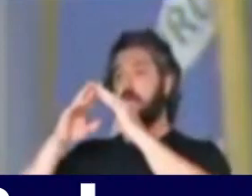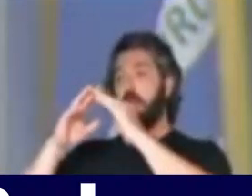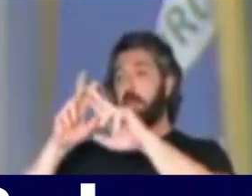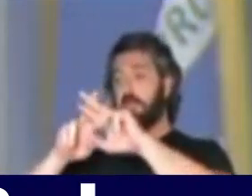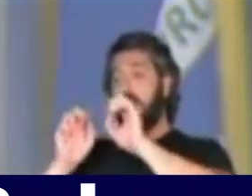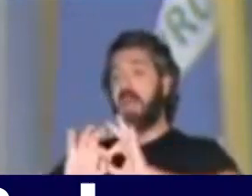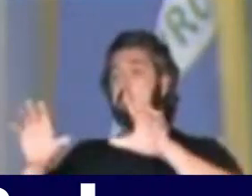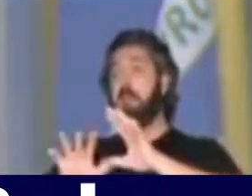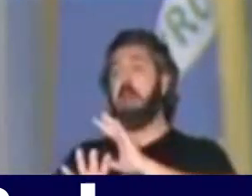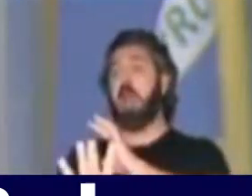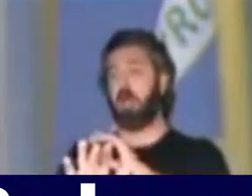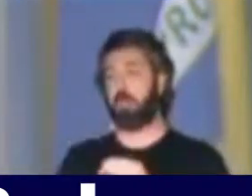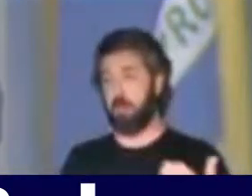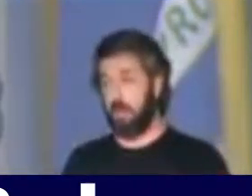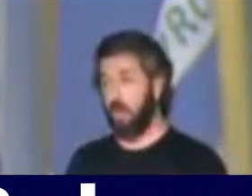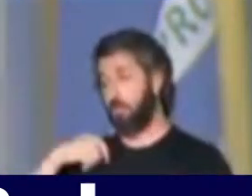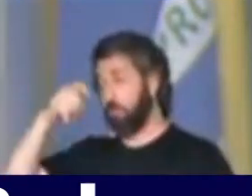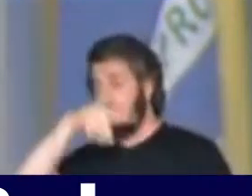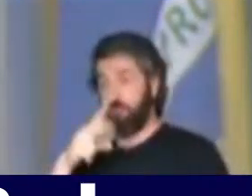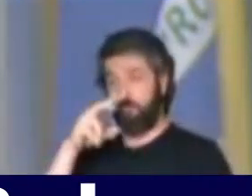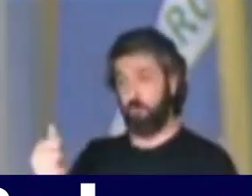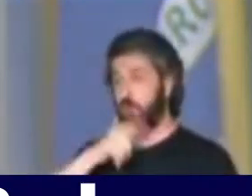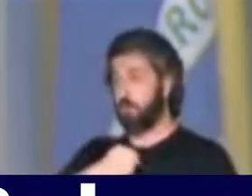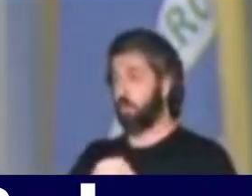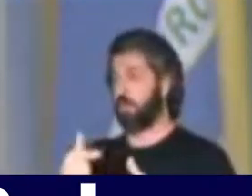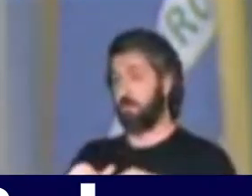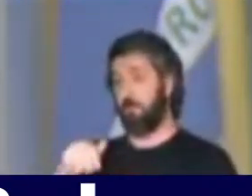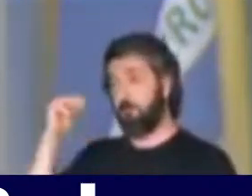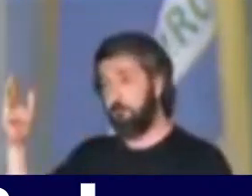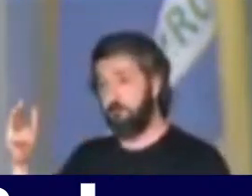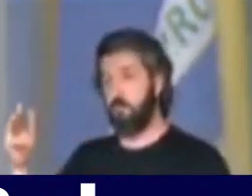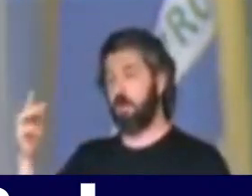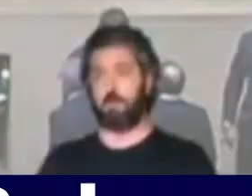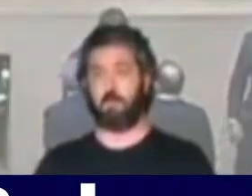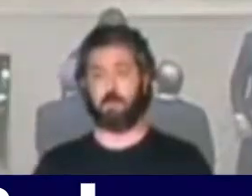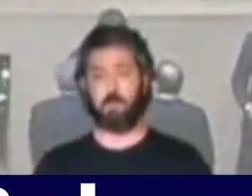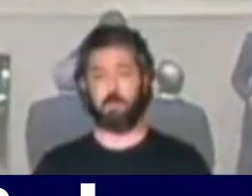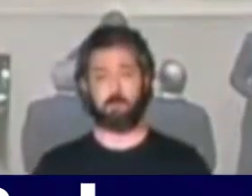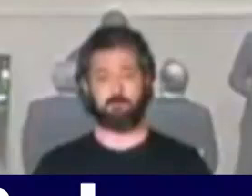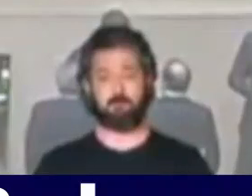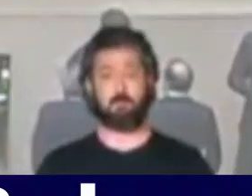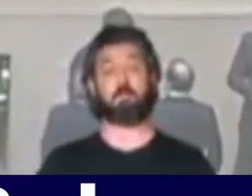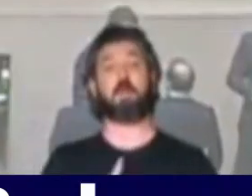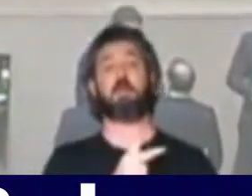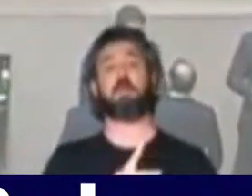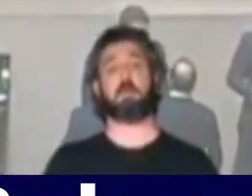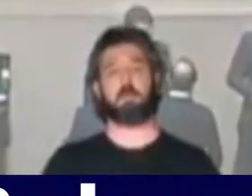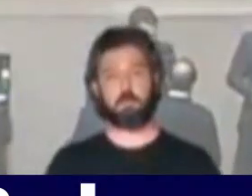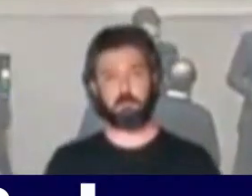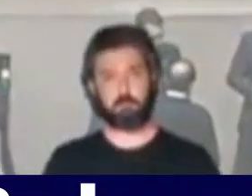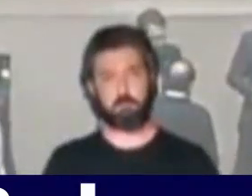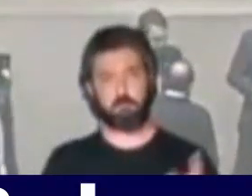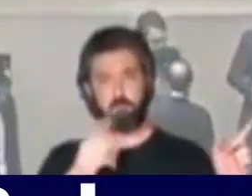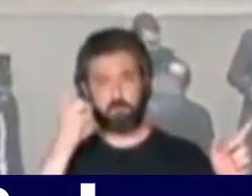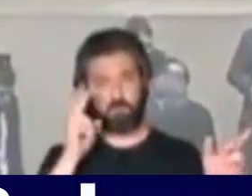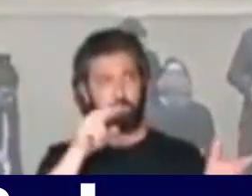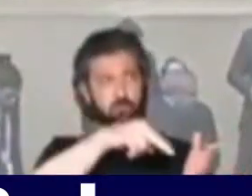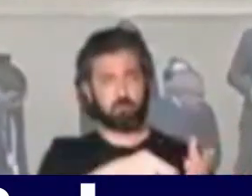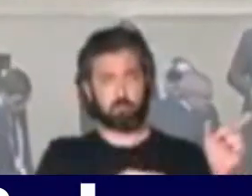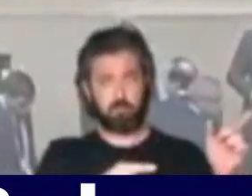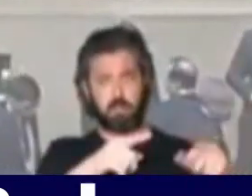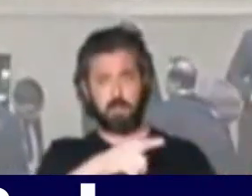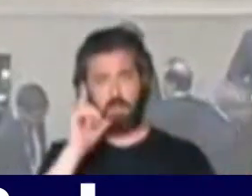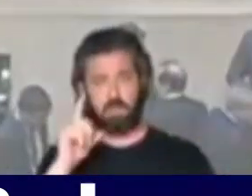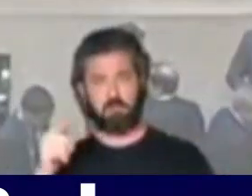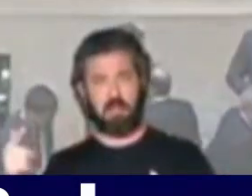desencarceradora e, além disso, a gente tem uma dificuldade tremenda aqui de gerar emprego, porque lá fora nossa imagem está queimada. Senhora presidente, o deputado que subiu à tribuna